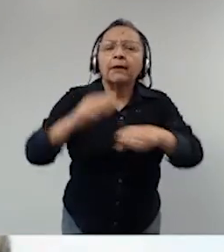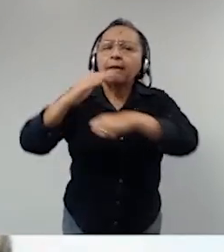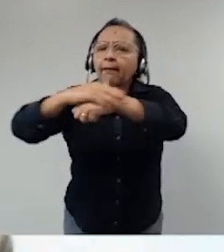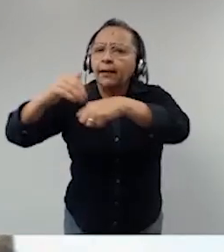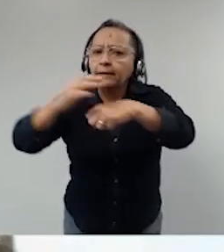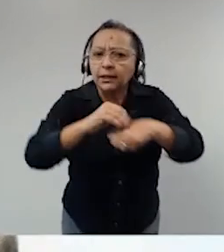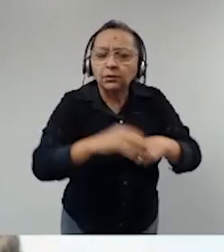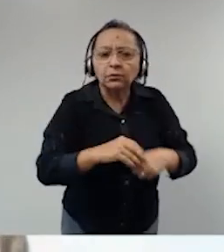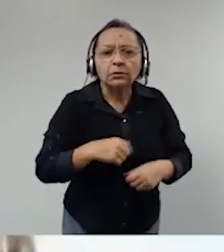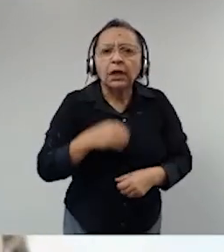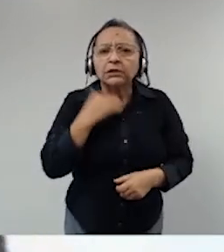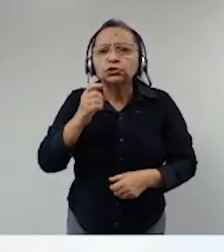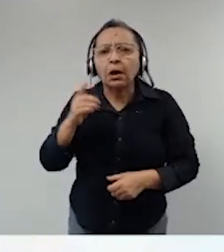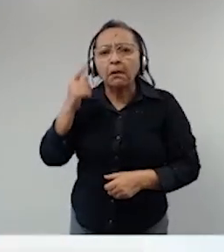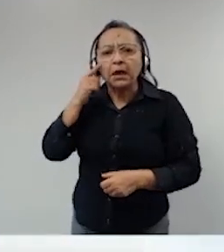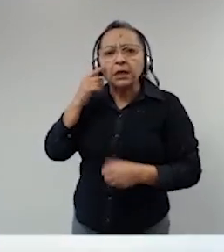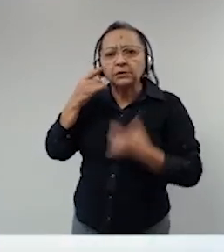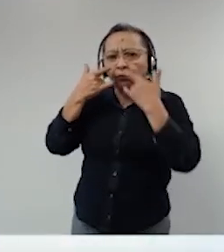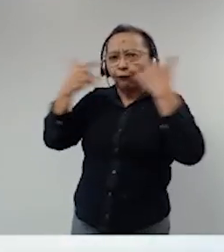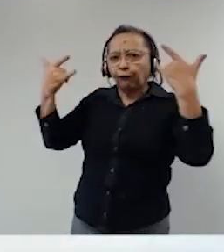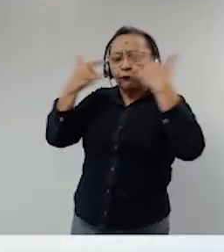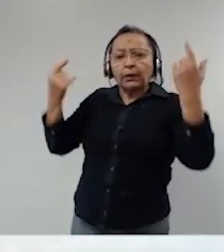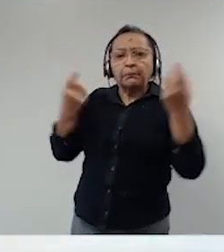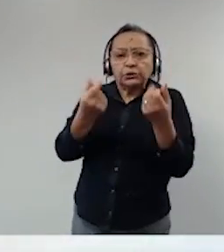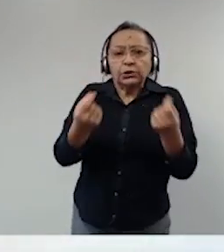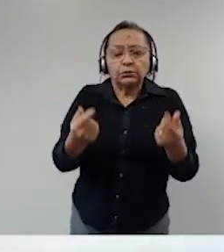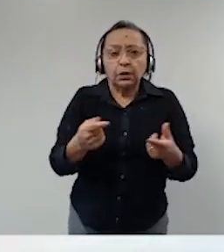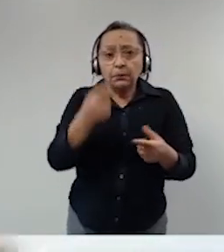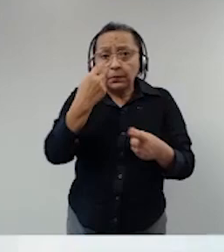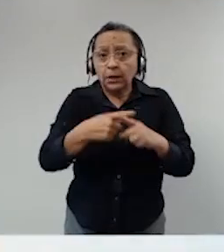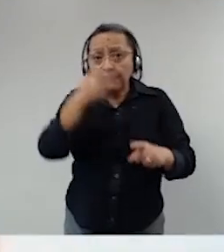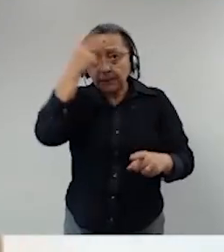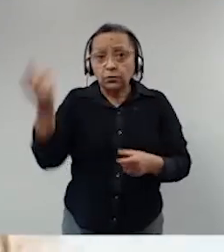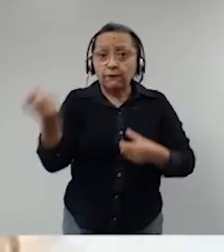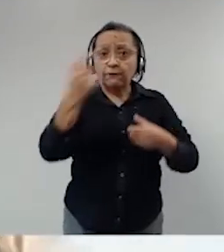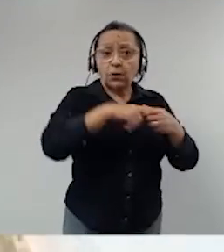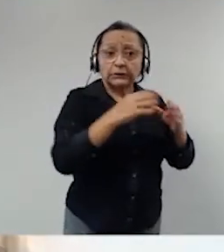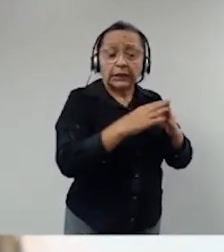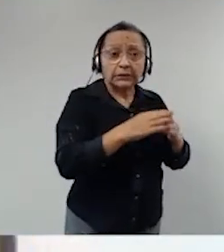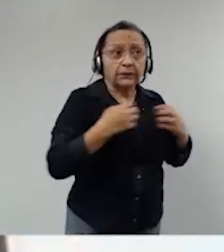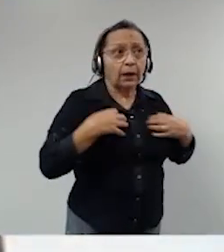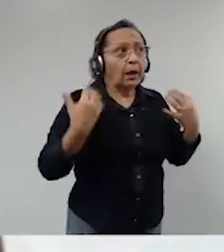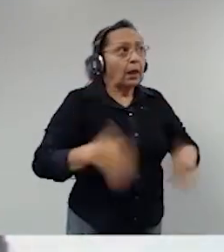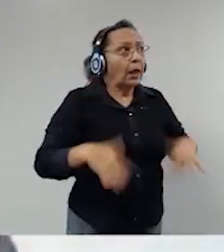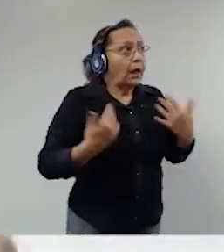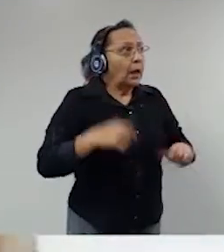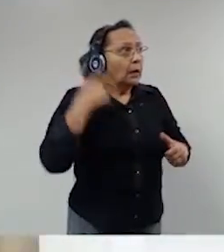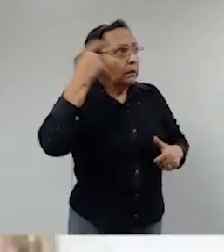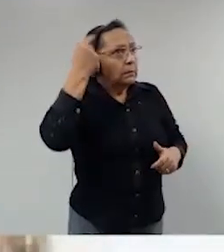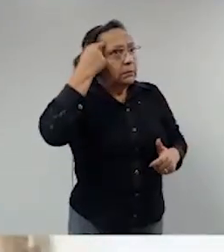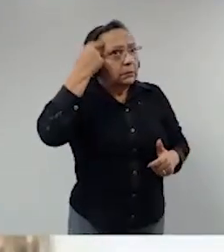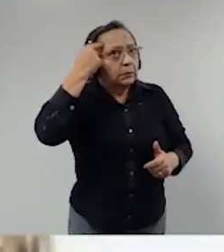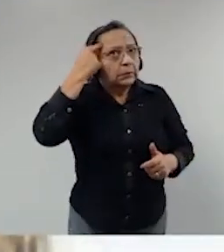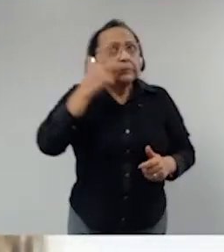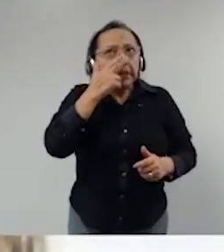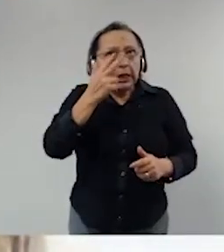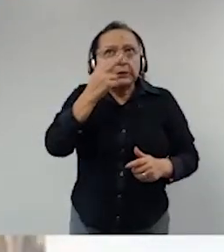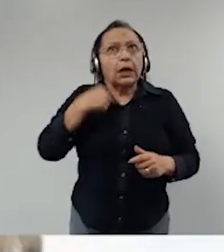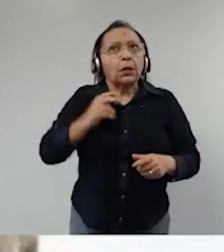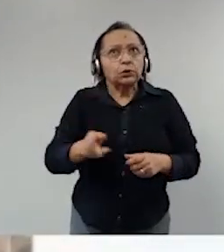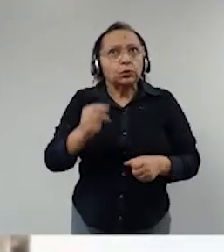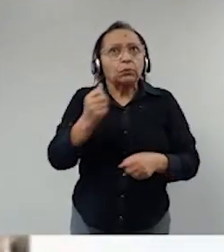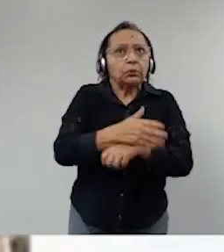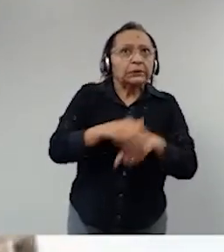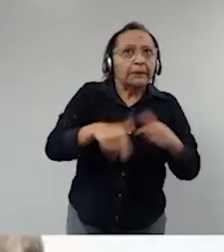com o faturamento. As pessoas voltam para casa e ficam preocupadas se o emprego vai ser mantido, quem está olhando por elas,